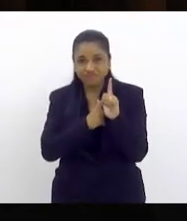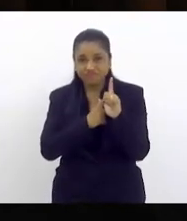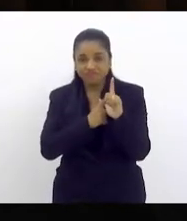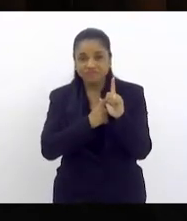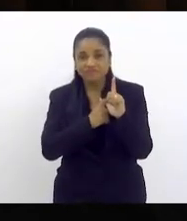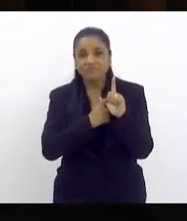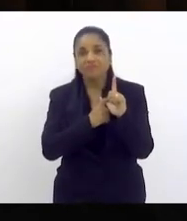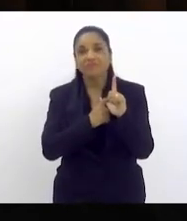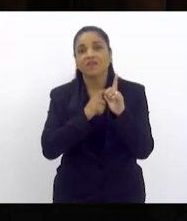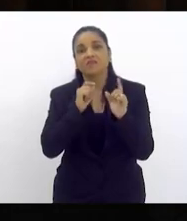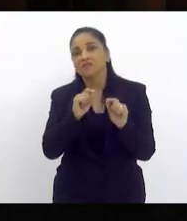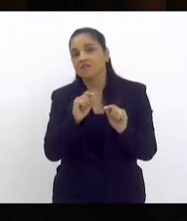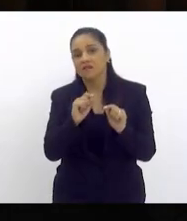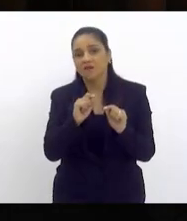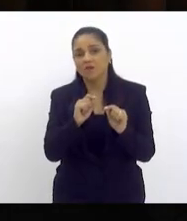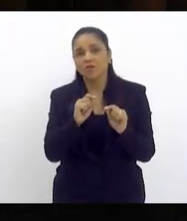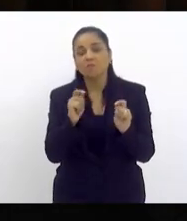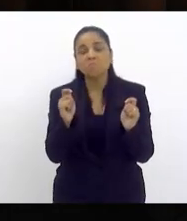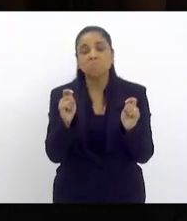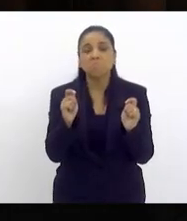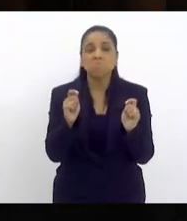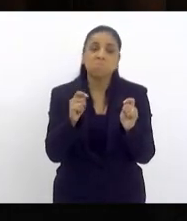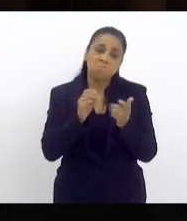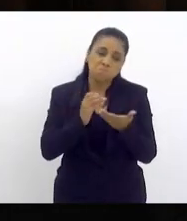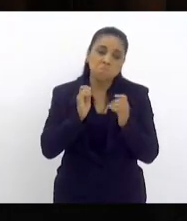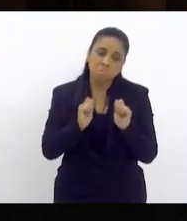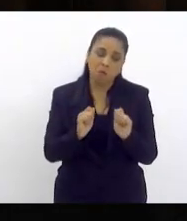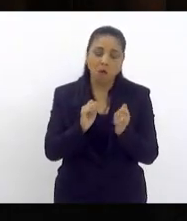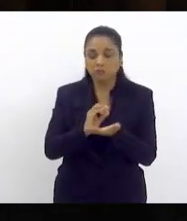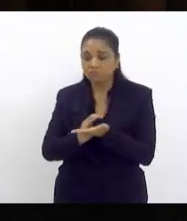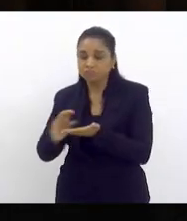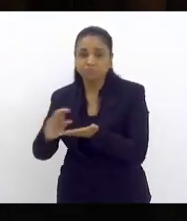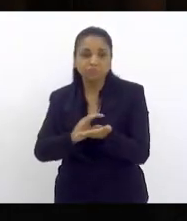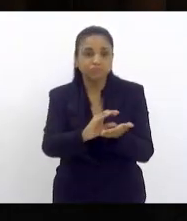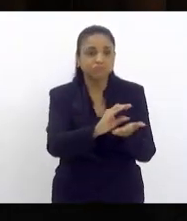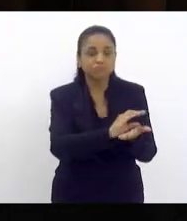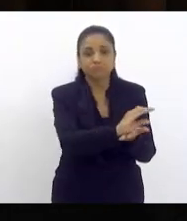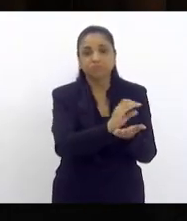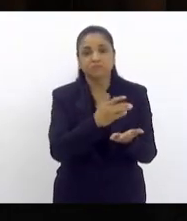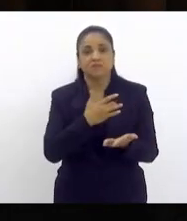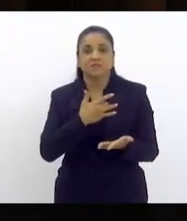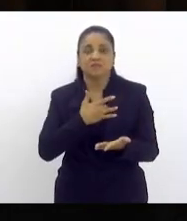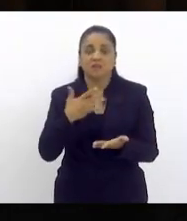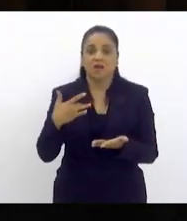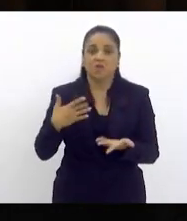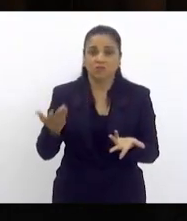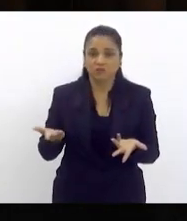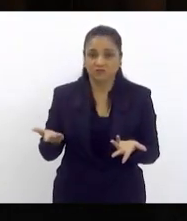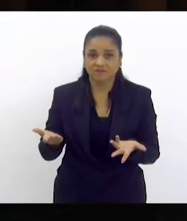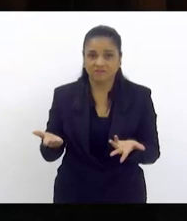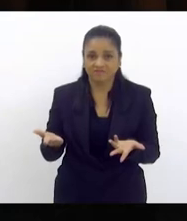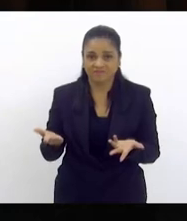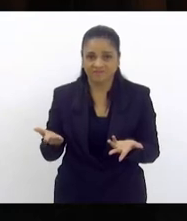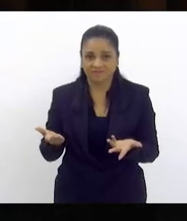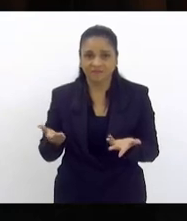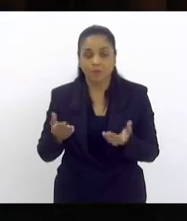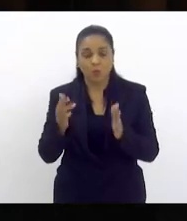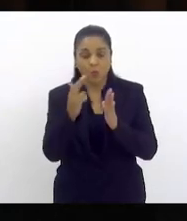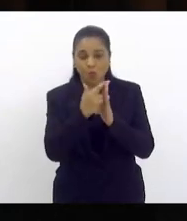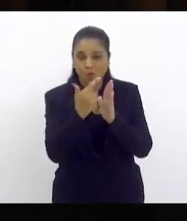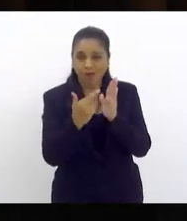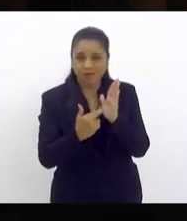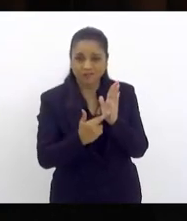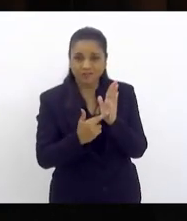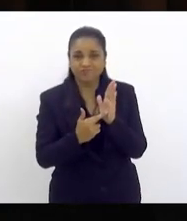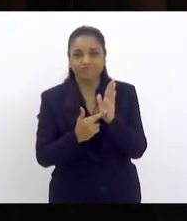corresponde àquilo que a gente poderia estar investindo em saúde pública. Então, com o regime, tivemos a implementação do